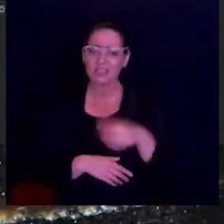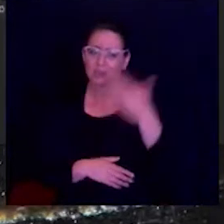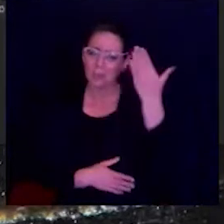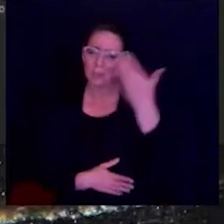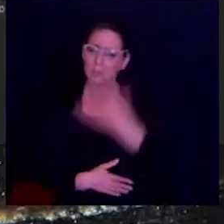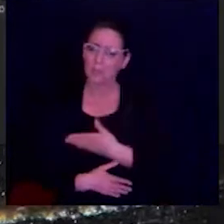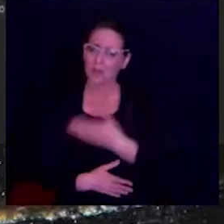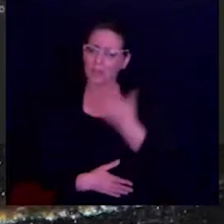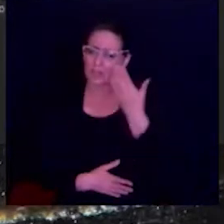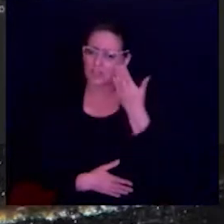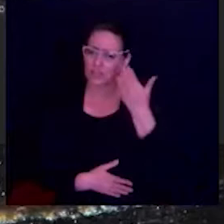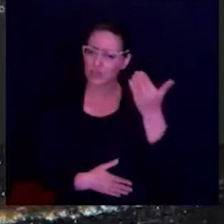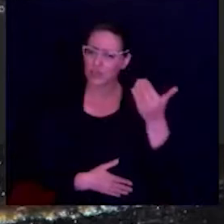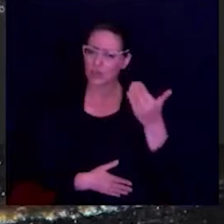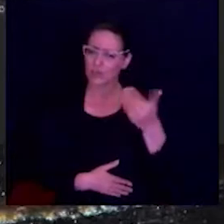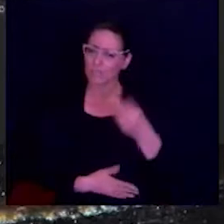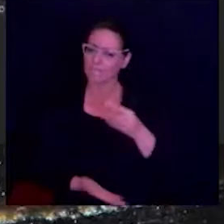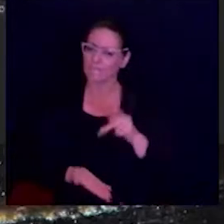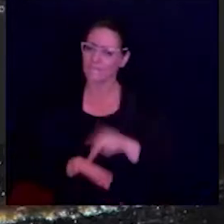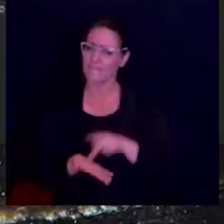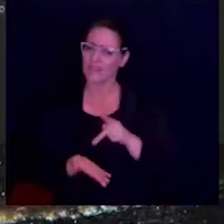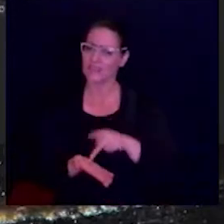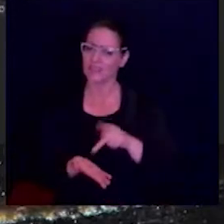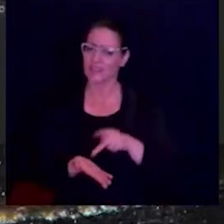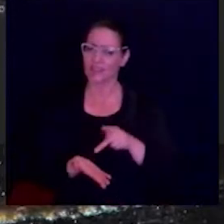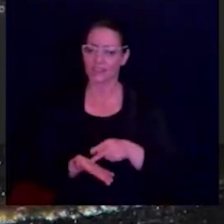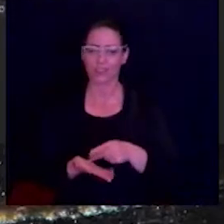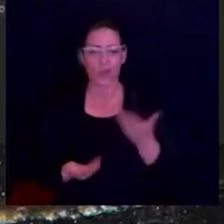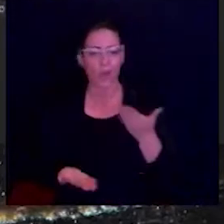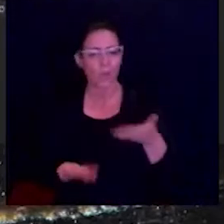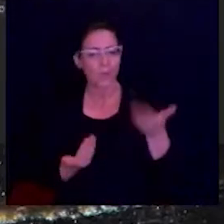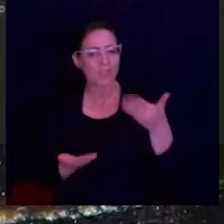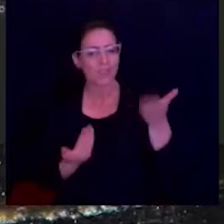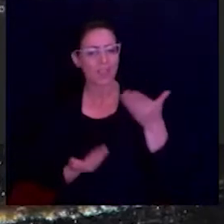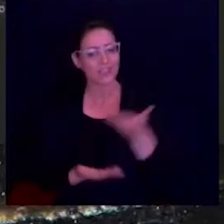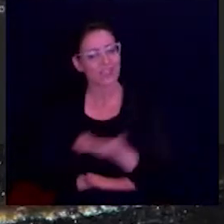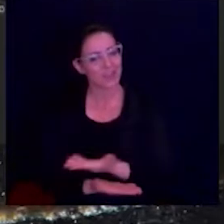sonho que hoje se torna realidade. Esta homenagem...